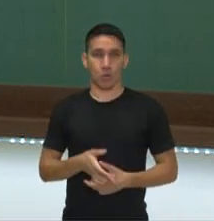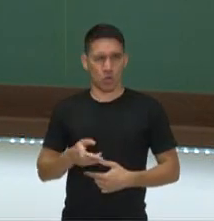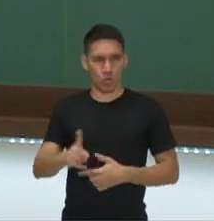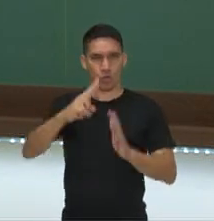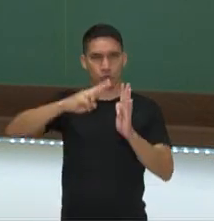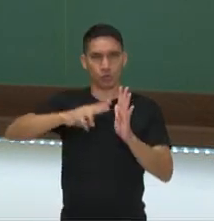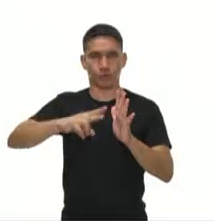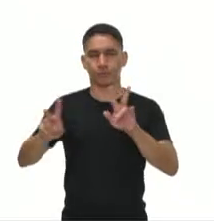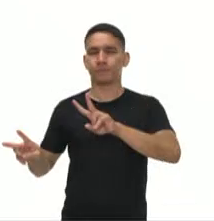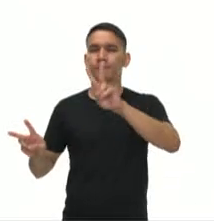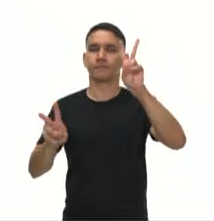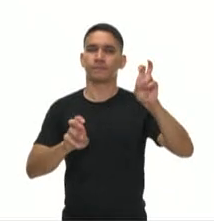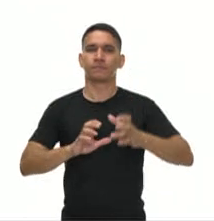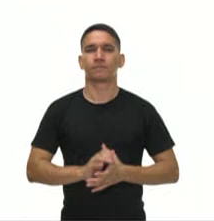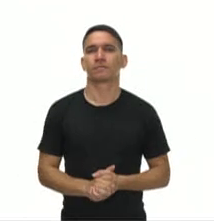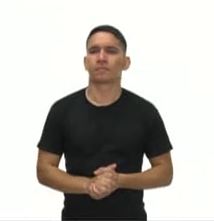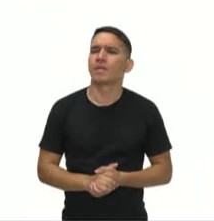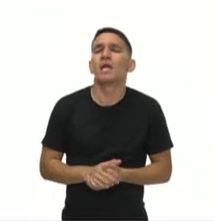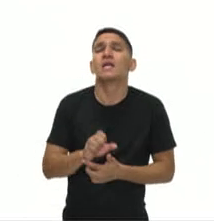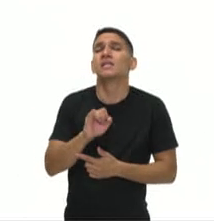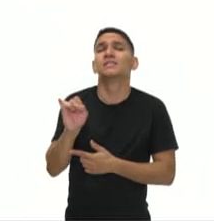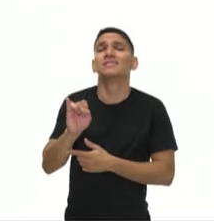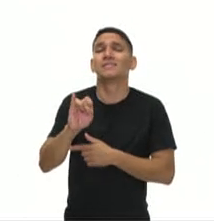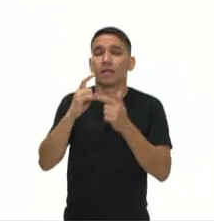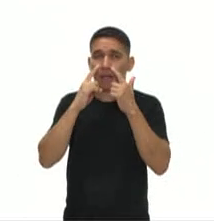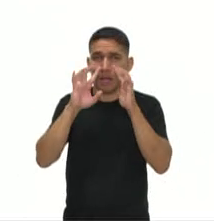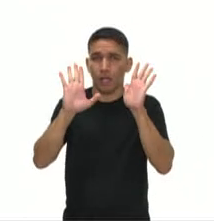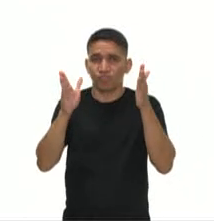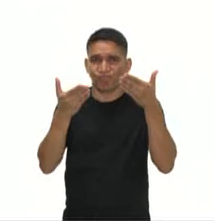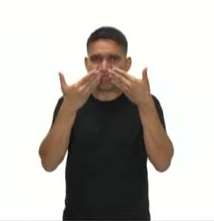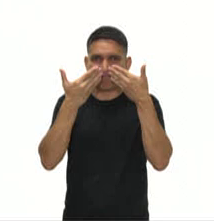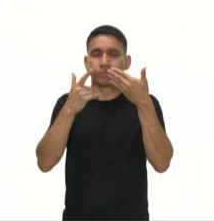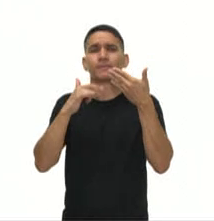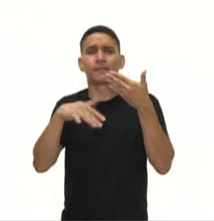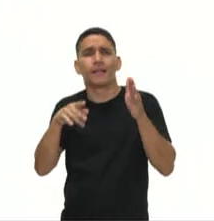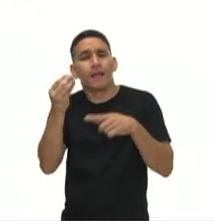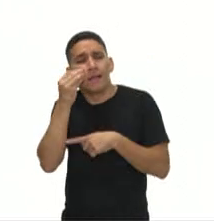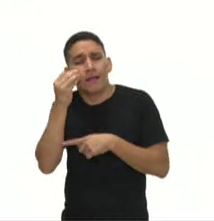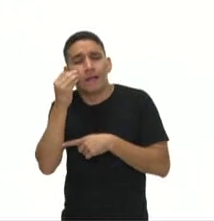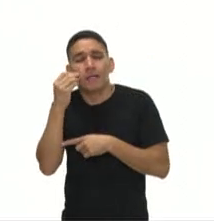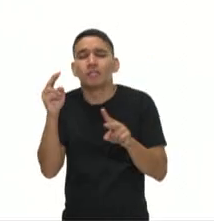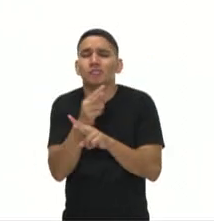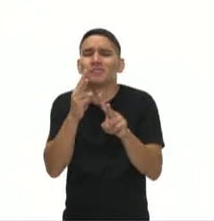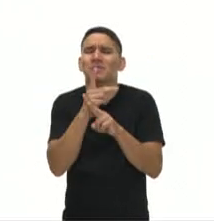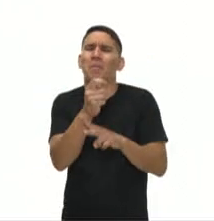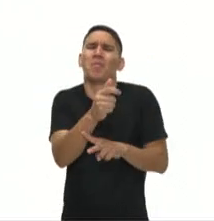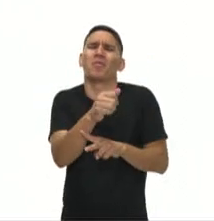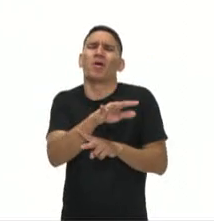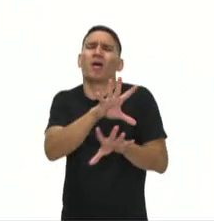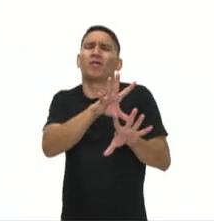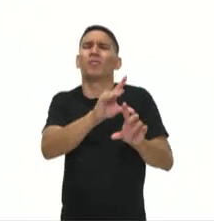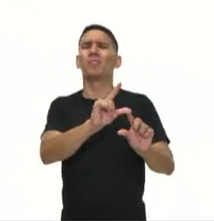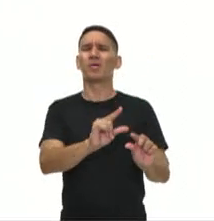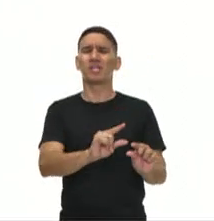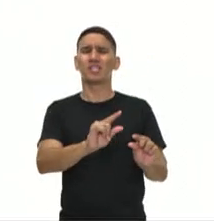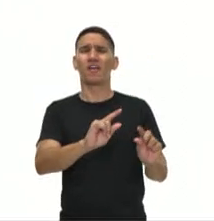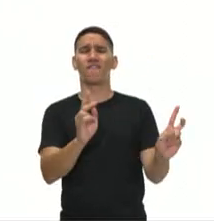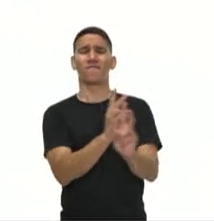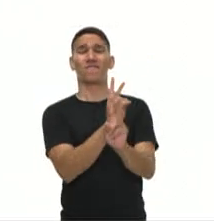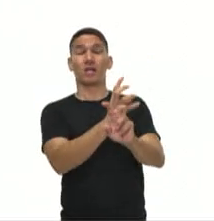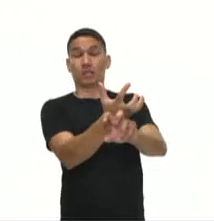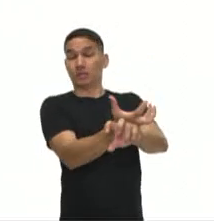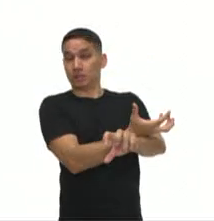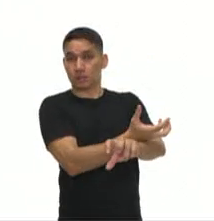Continuando a leitura. E se fechasse as narinas e respirasse um pouco menos daquele vento de deserto? Tentou por